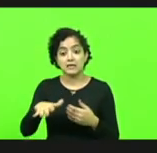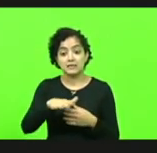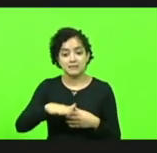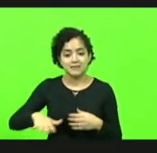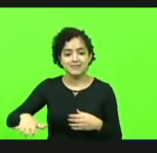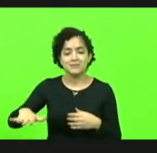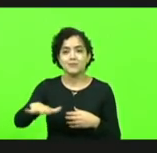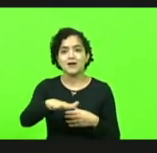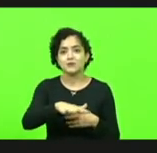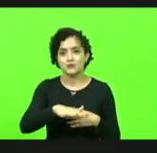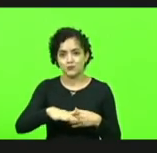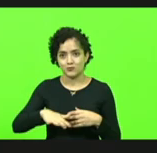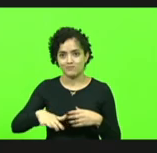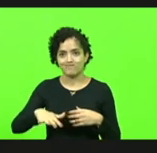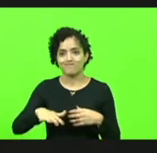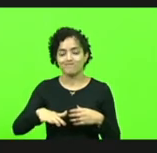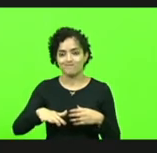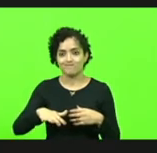físico.